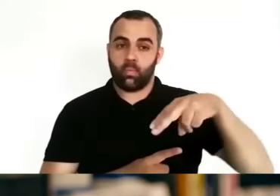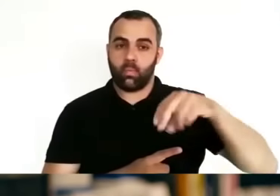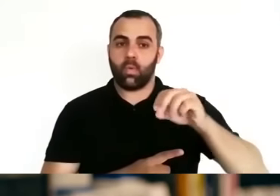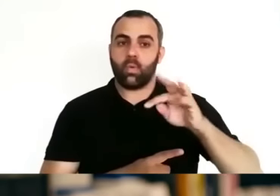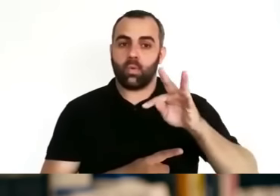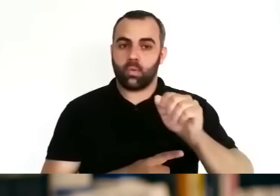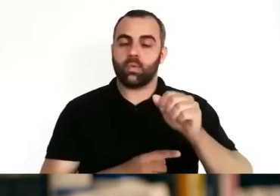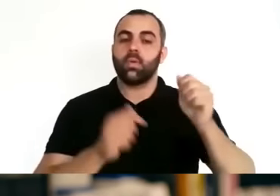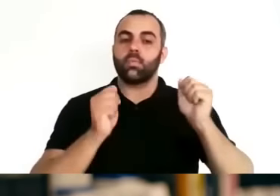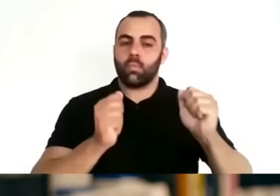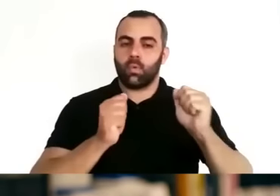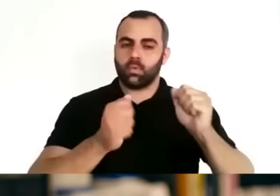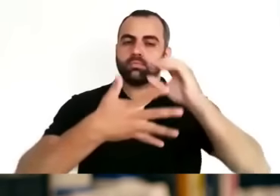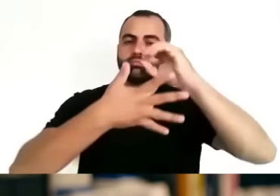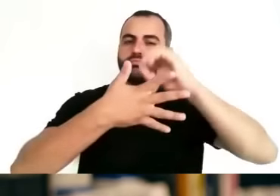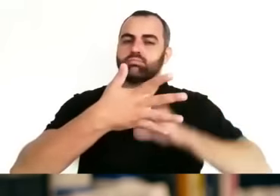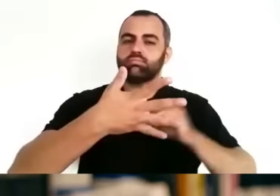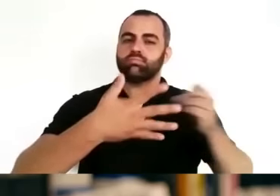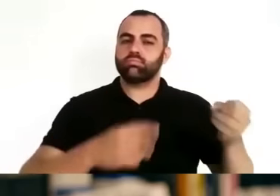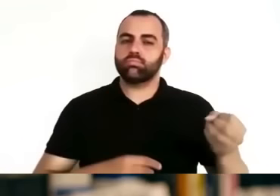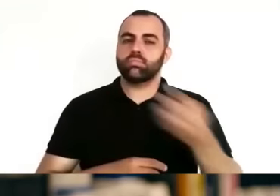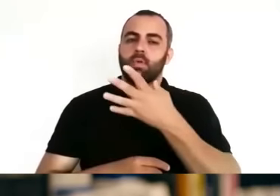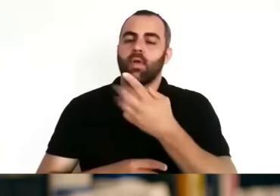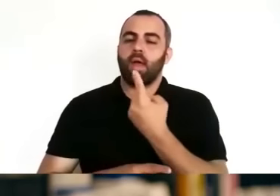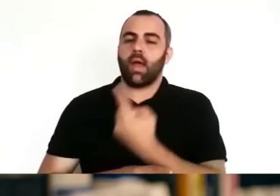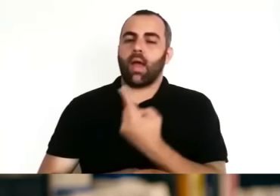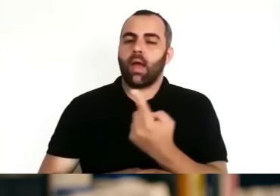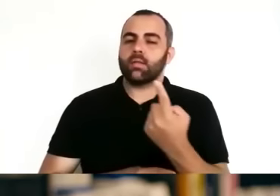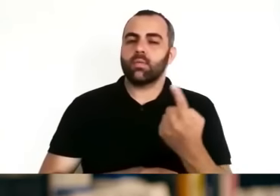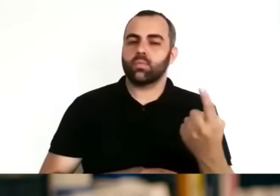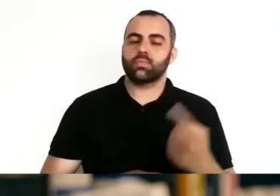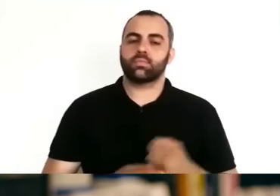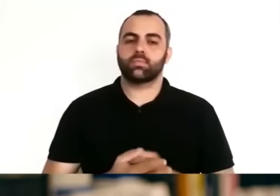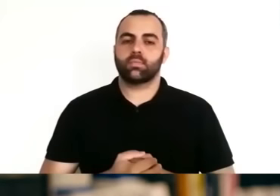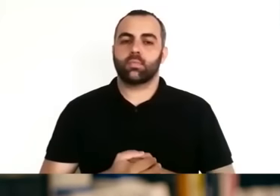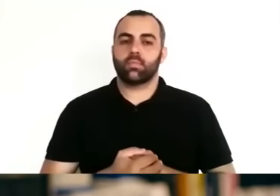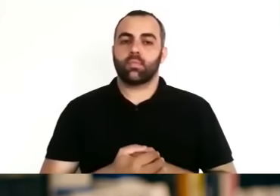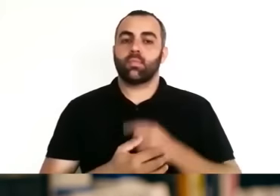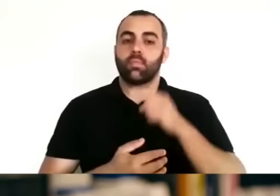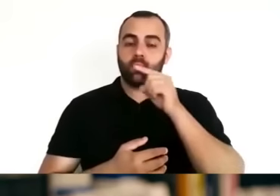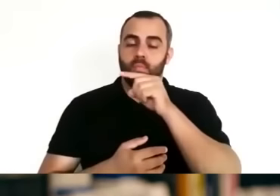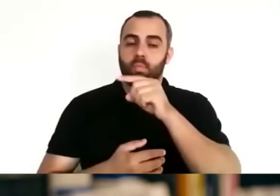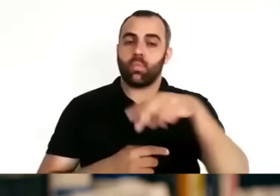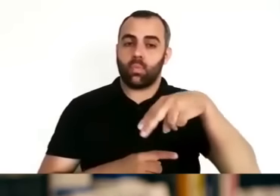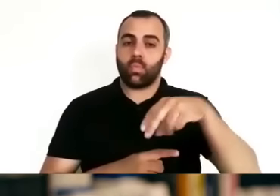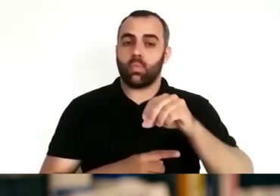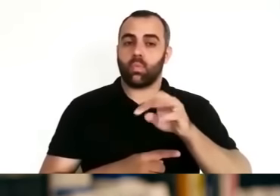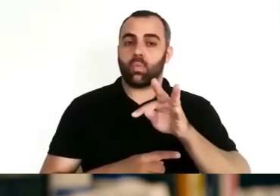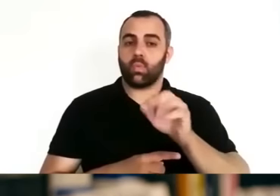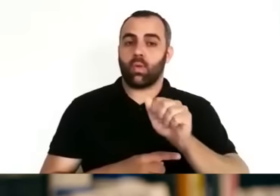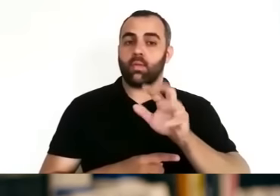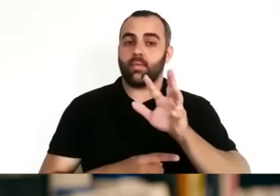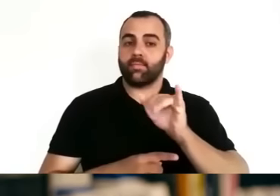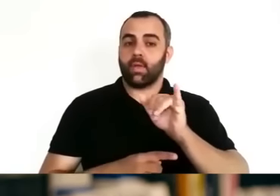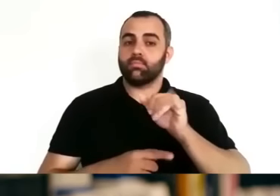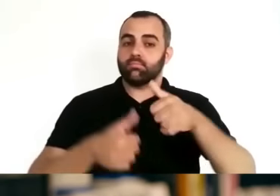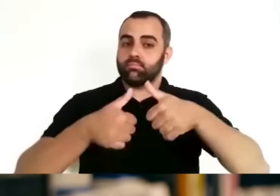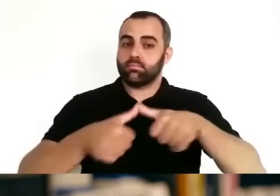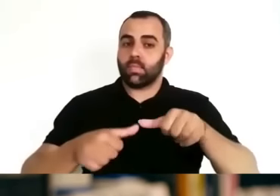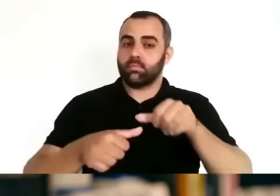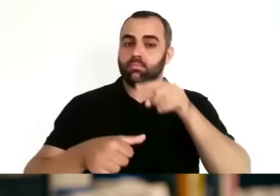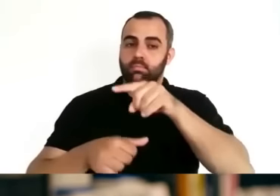pode reharmonizá-la de diversas formas. Uhum. Em cada uma delas, a nota vai estar numa posição do